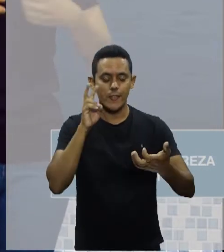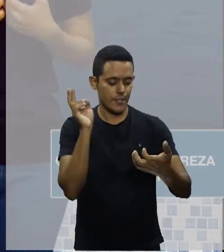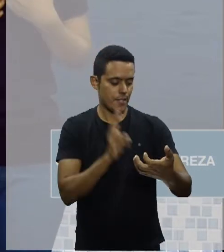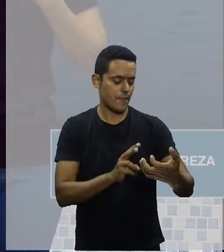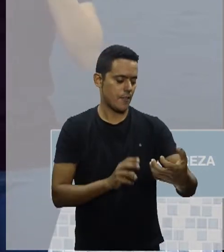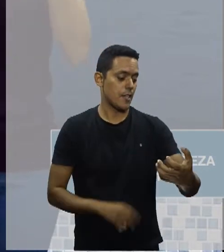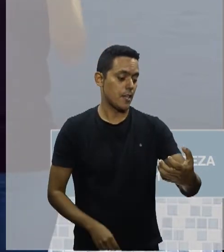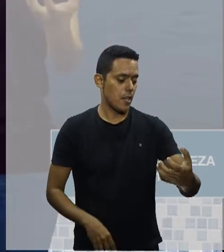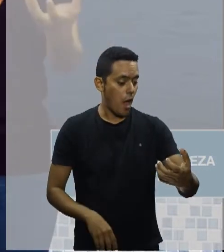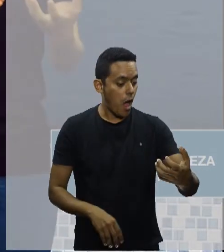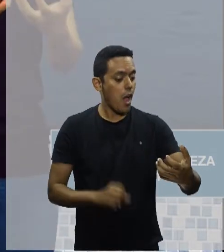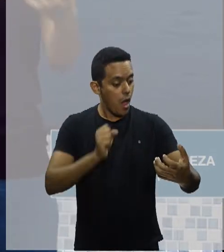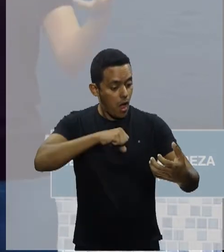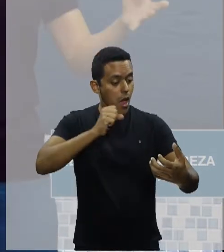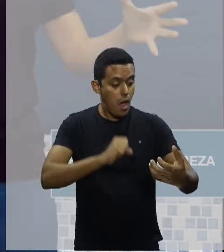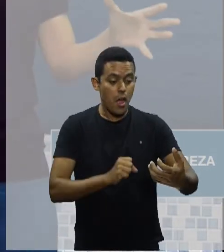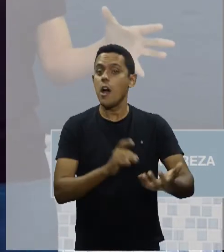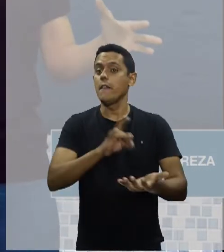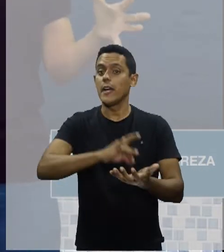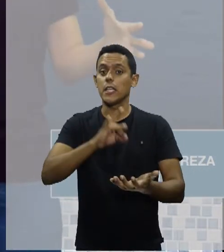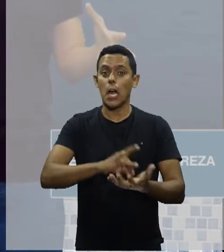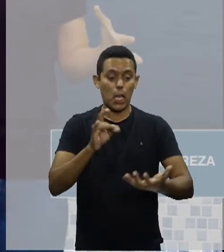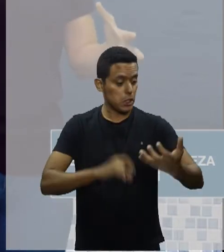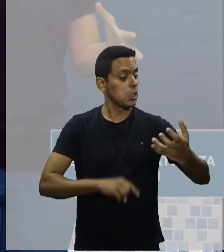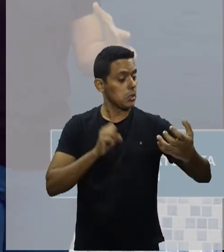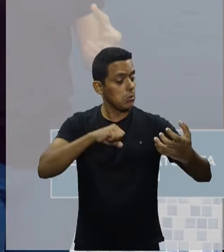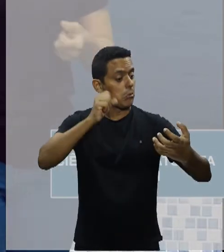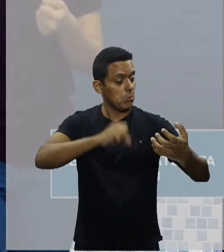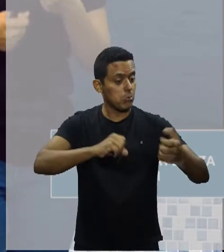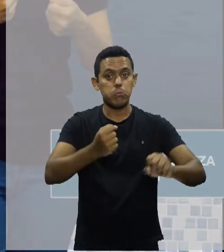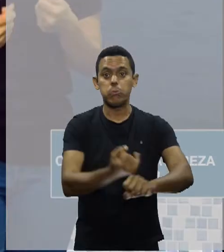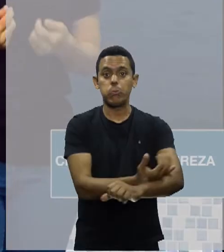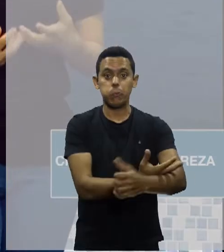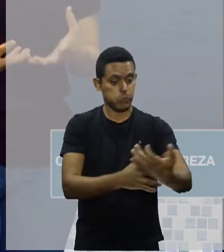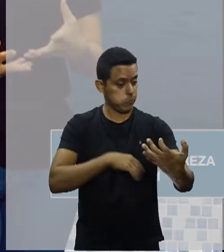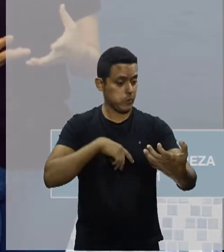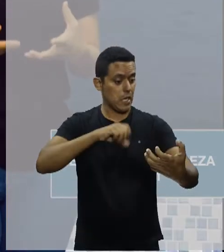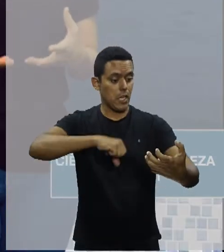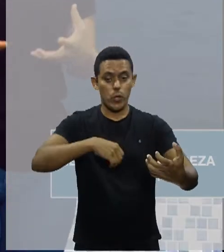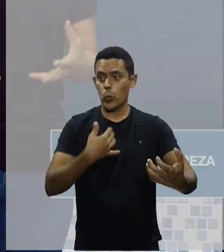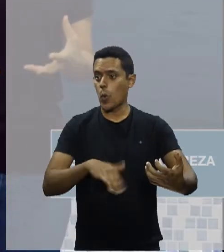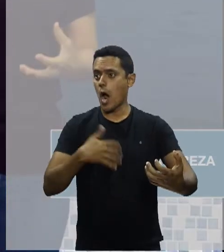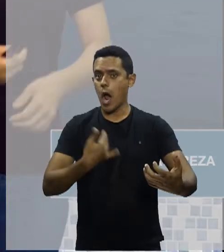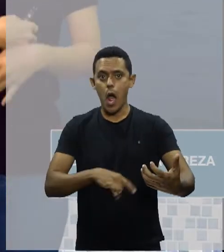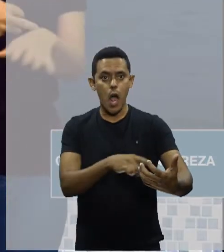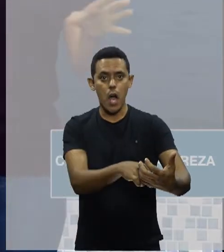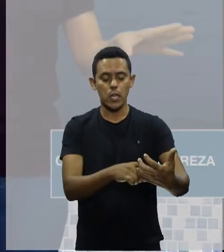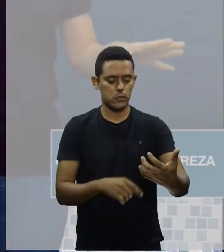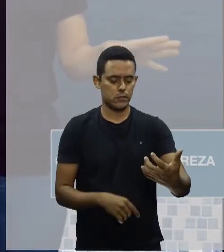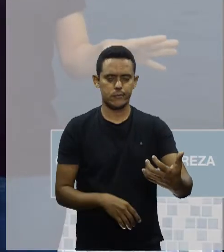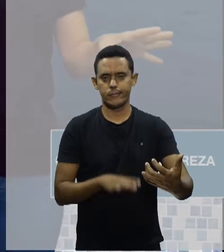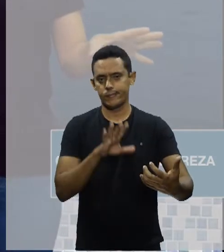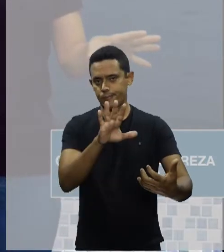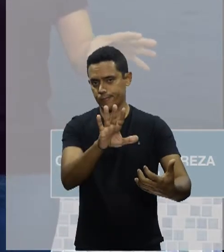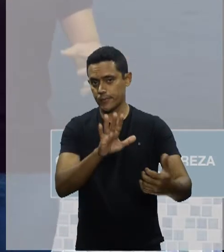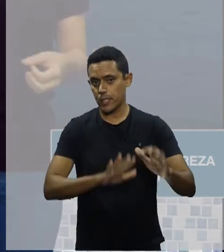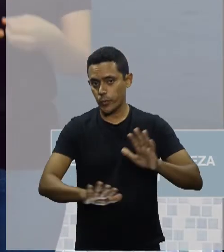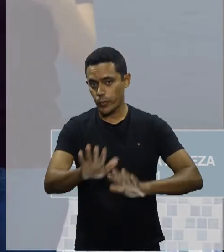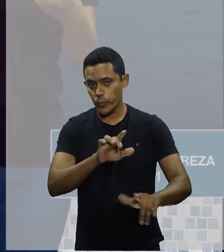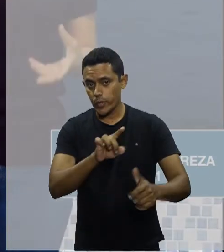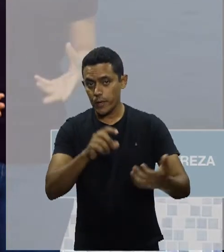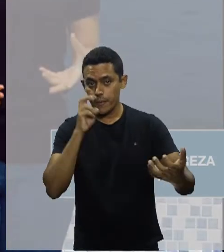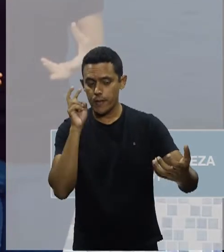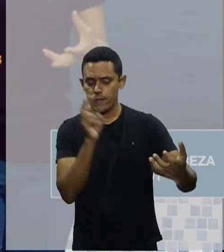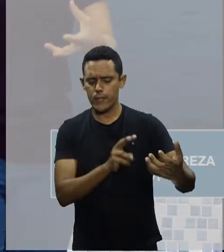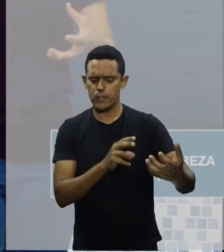racional e você deixa aflorar totalmente o seu lado emocional, e às vezes nem pensa sobre ela, e acaba compartilhando, porque